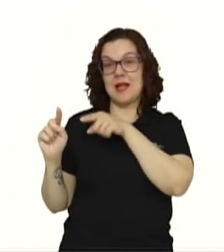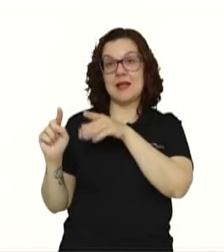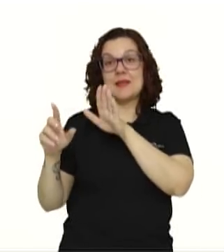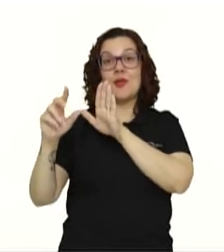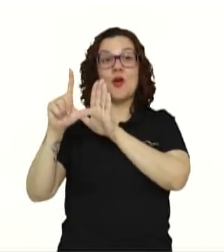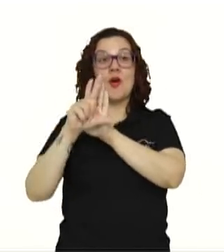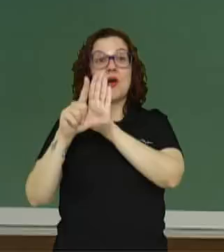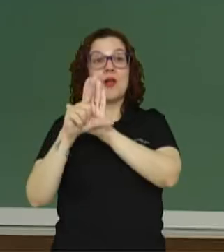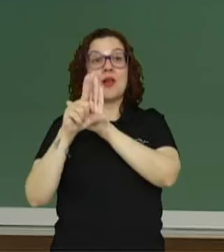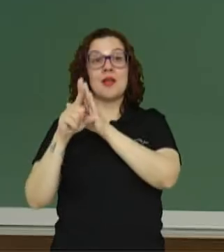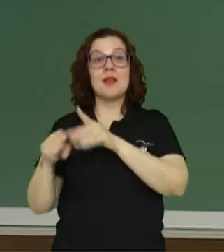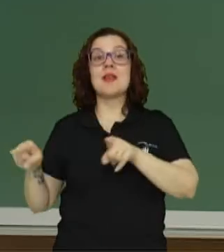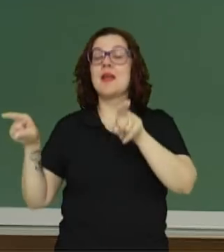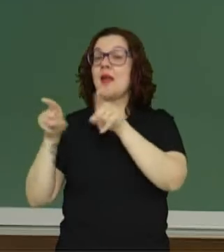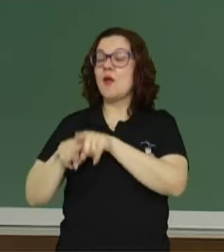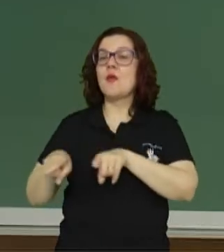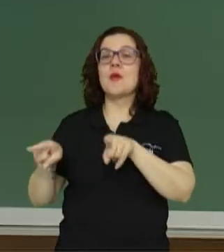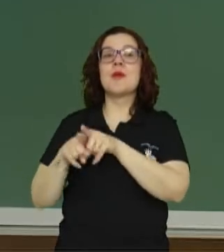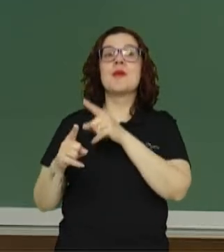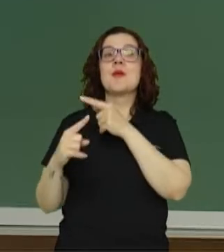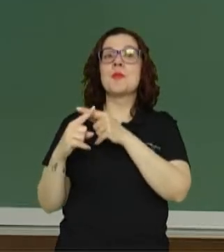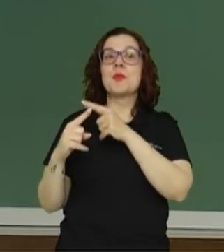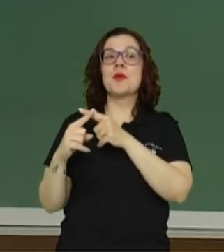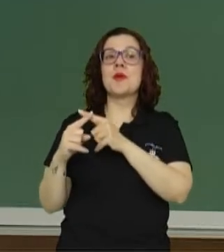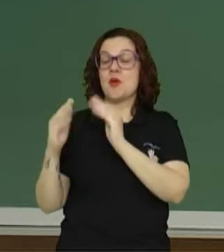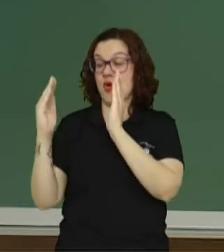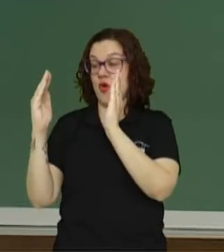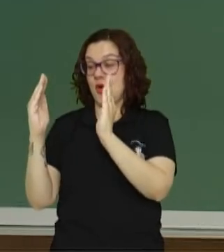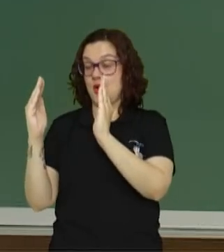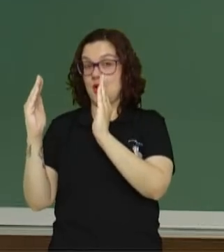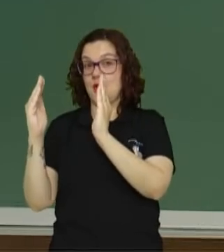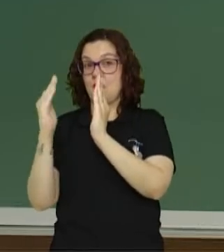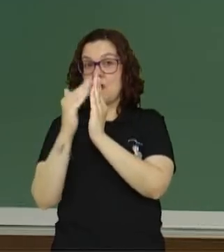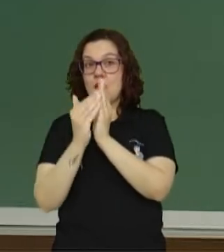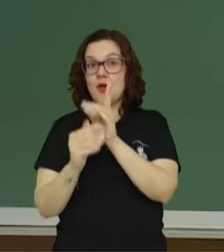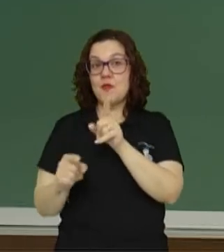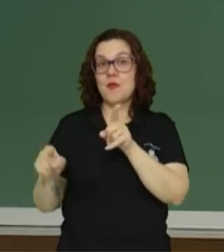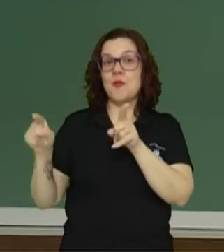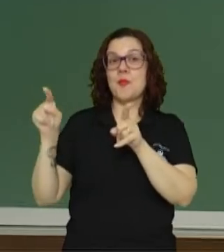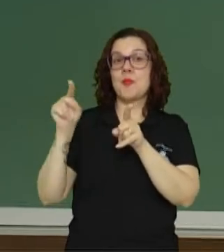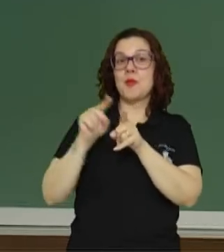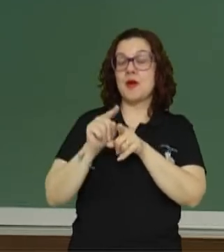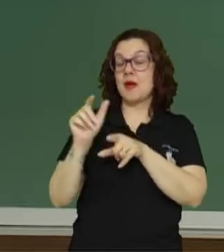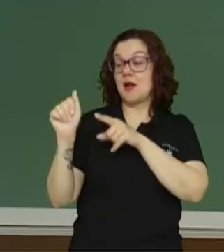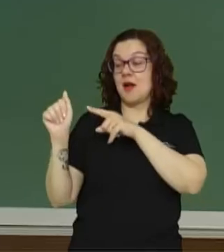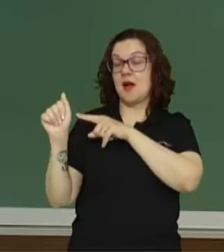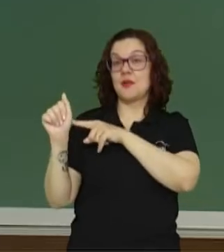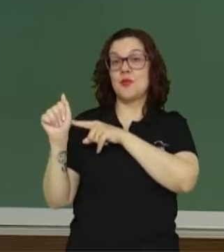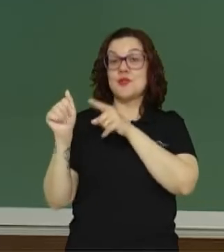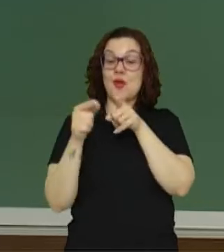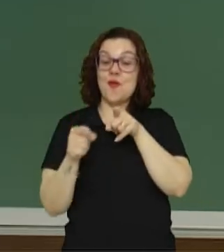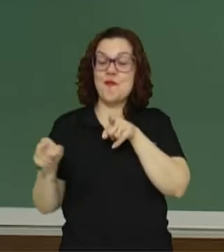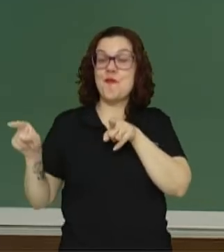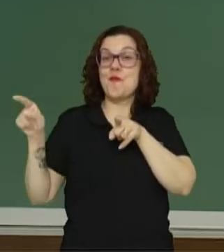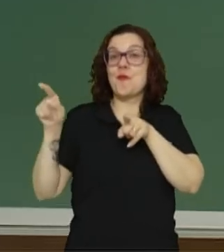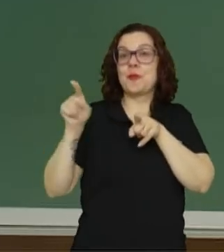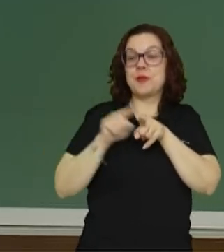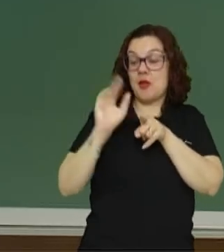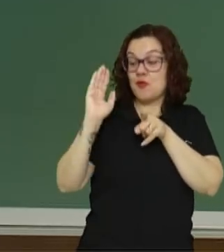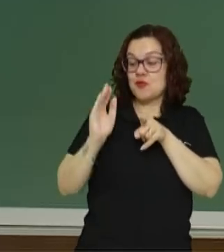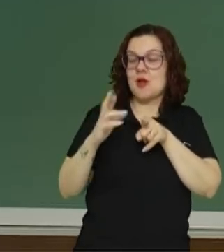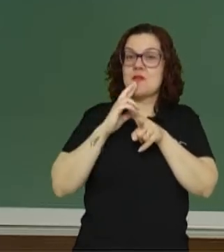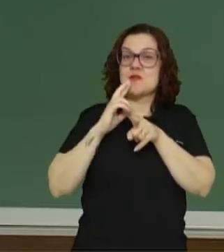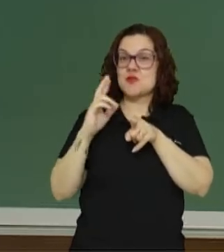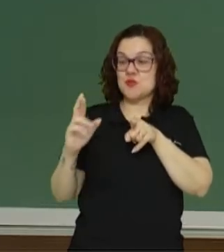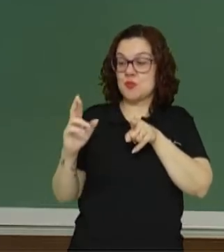da recorrência. Por quê? Eu vou ter que recorrer ao meu A2 que eu acabei de calcular